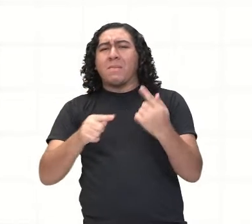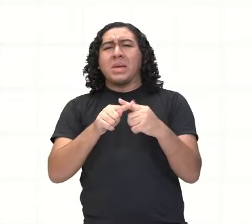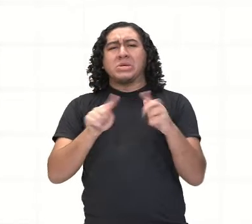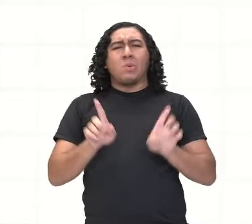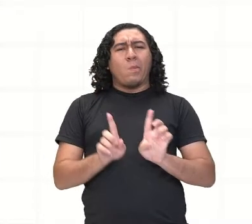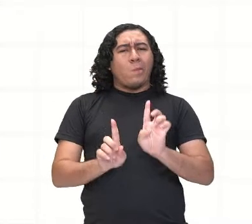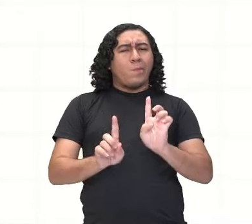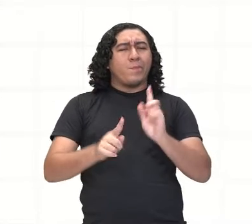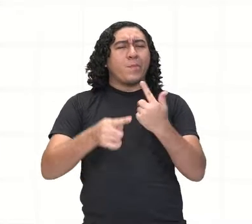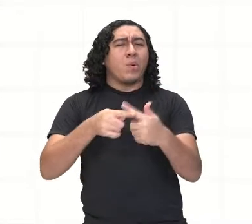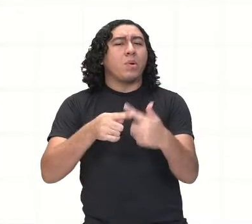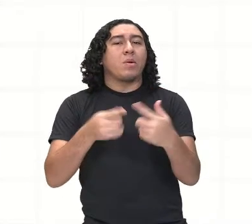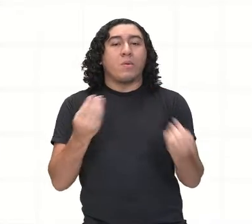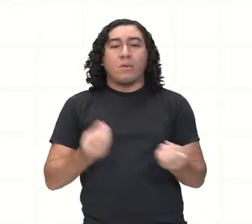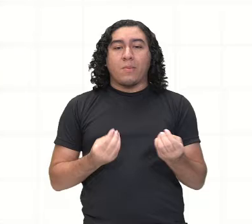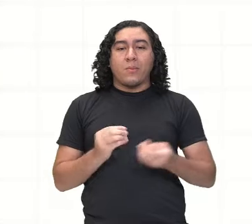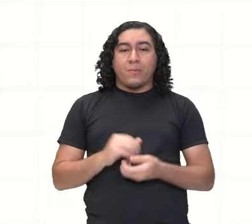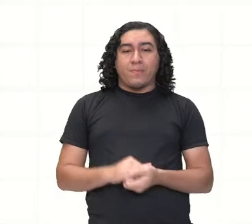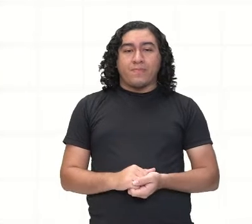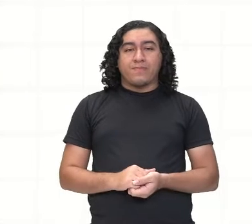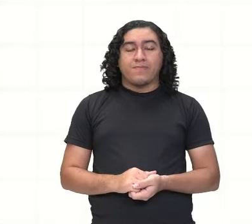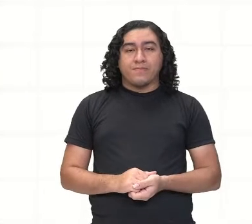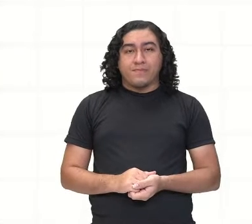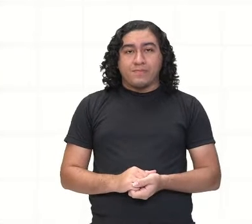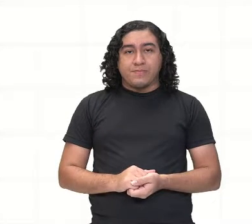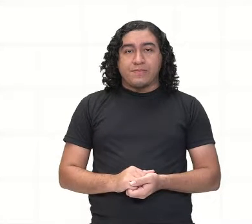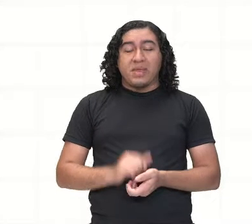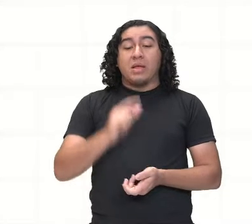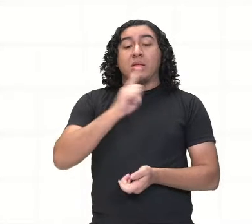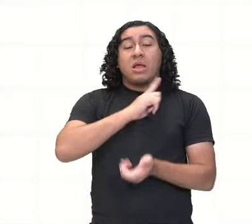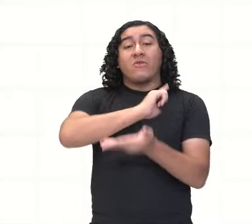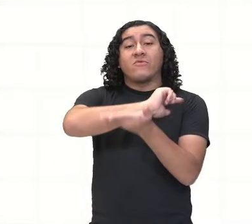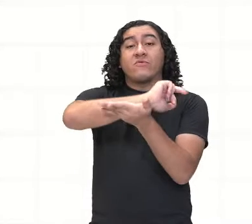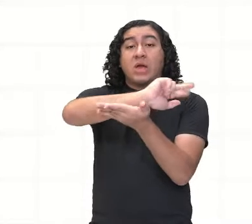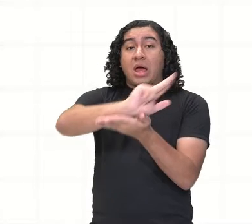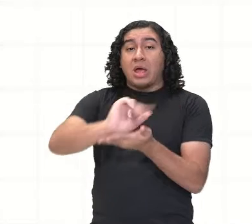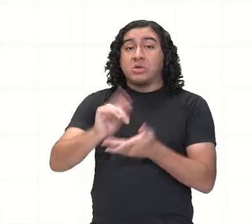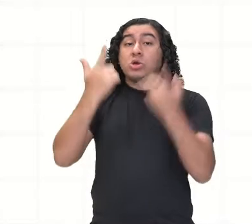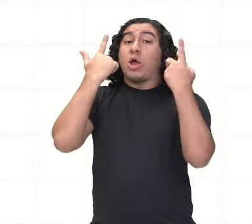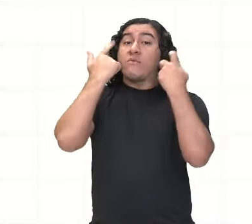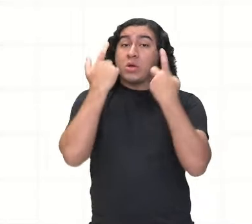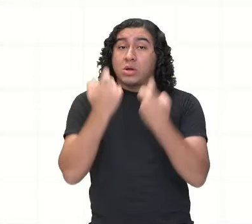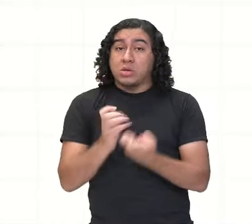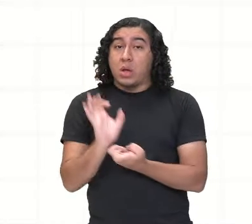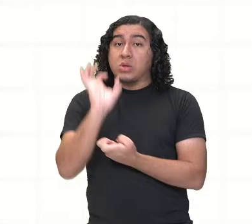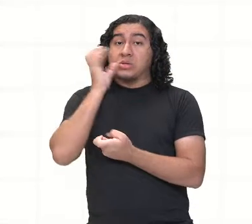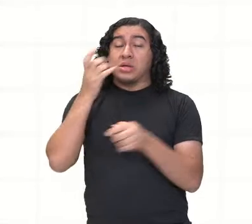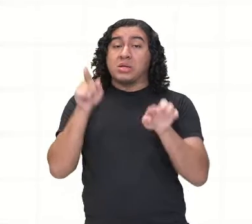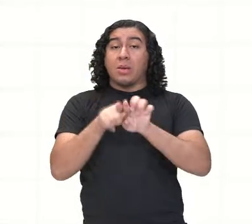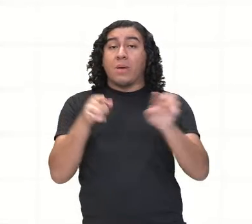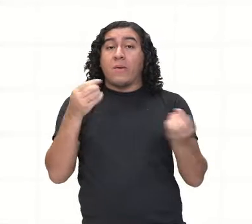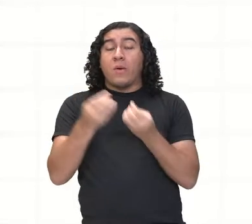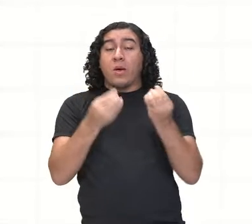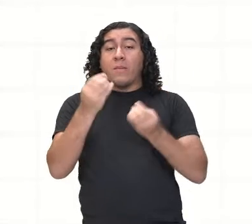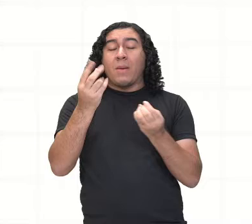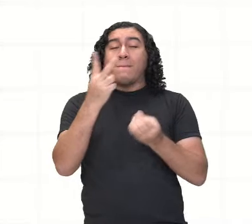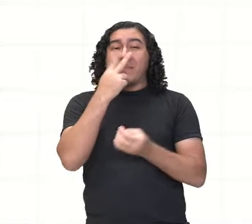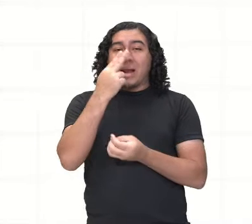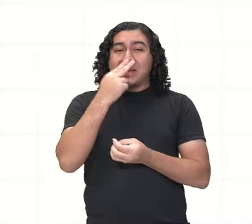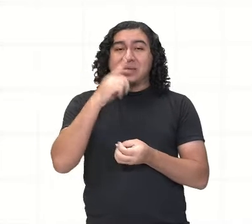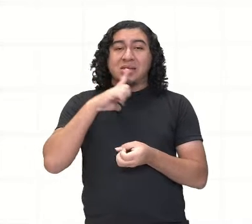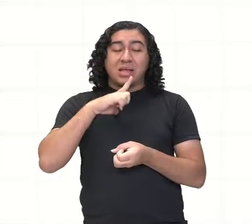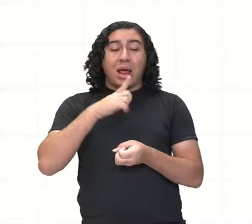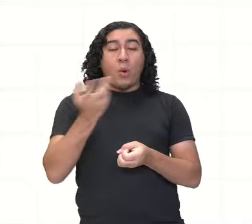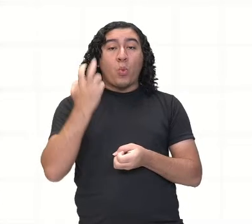agora? Porque ele é marcado por uma série de violências e pela tentativa de apagamento da cultura